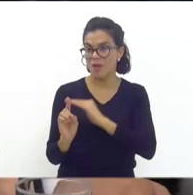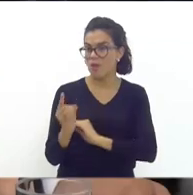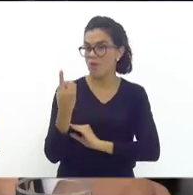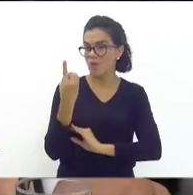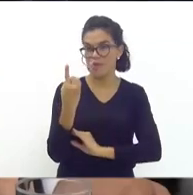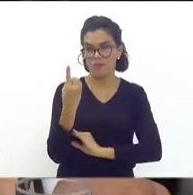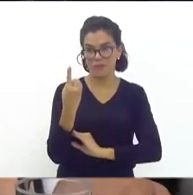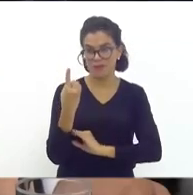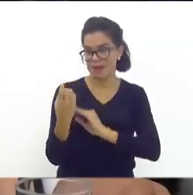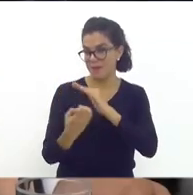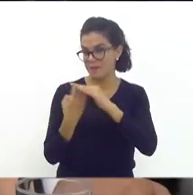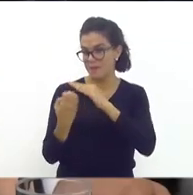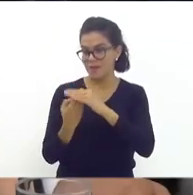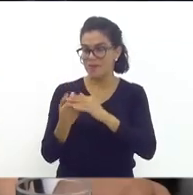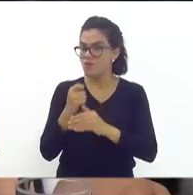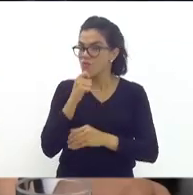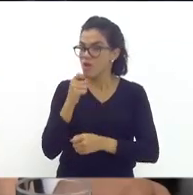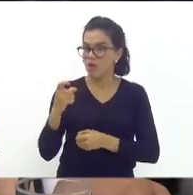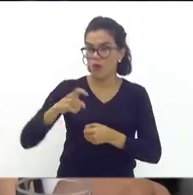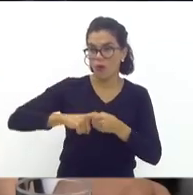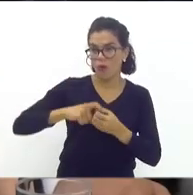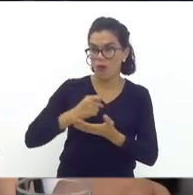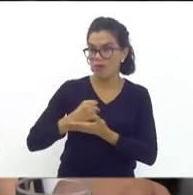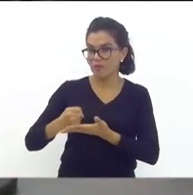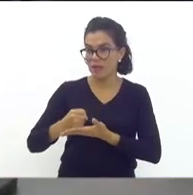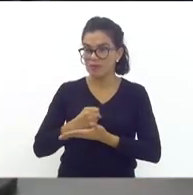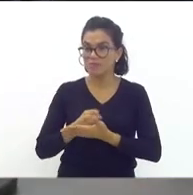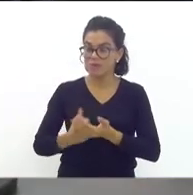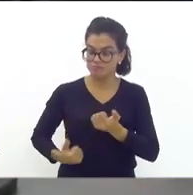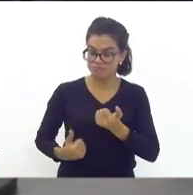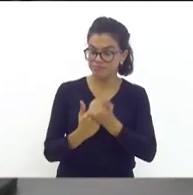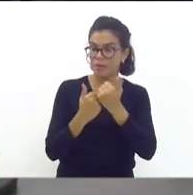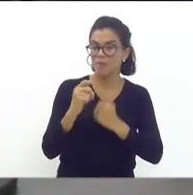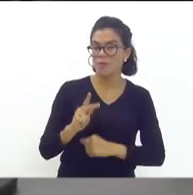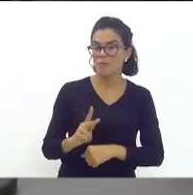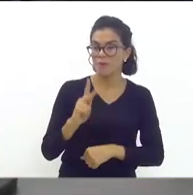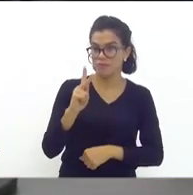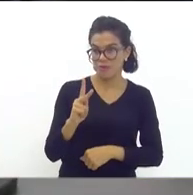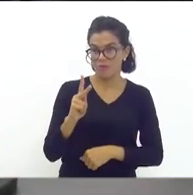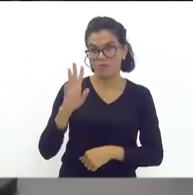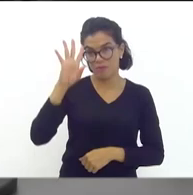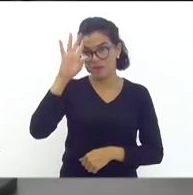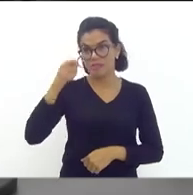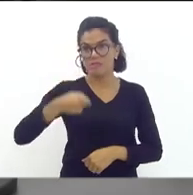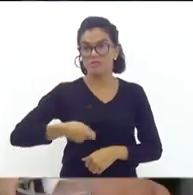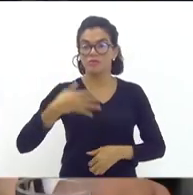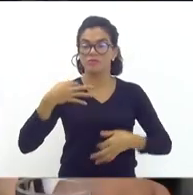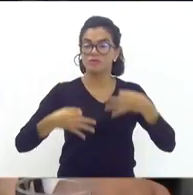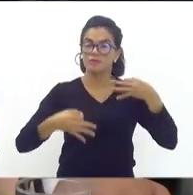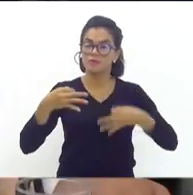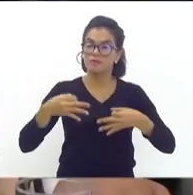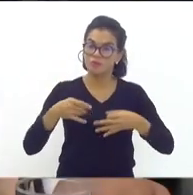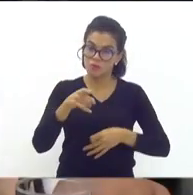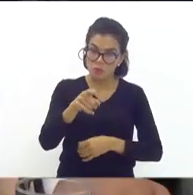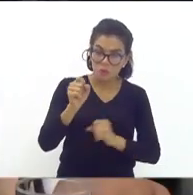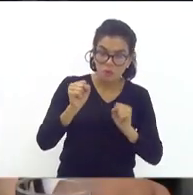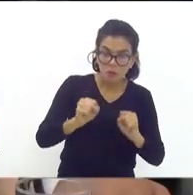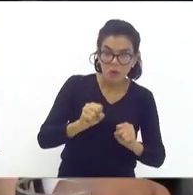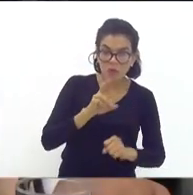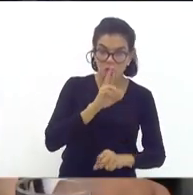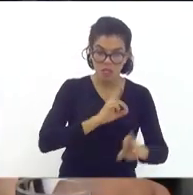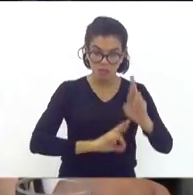que não possui contrate estando suprida pela Petrobras inclusive por decisão liminar Então queria saber se o senhor poderia